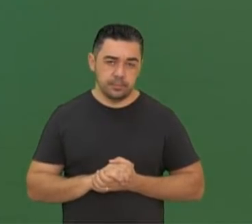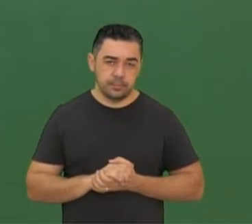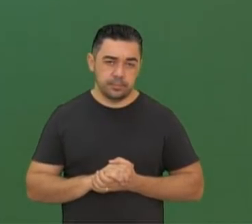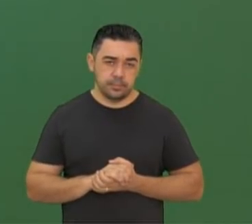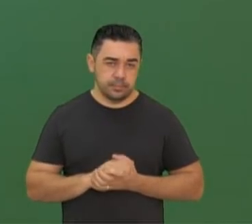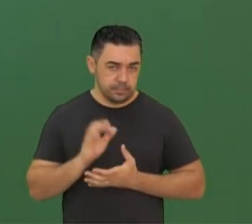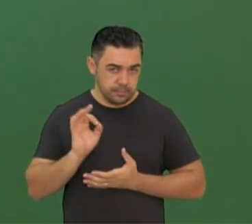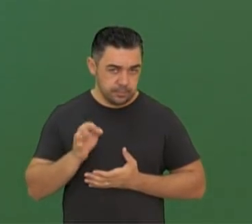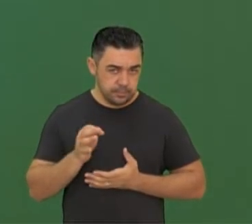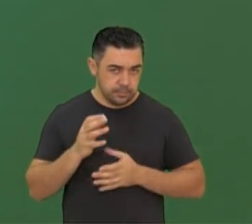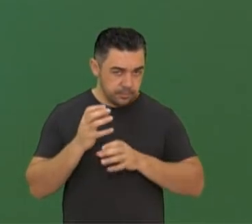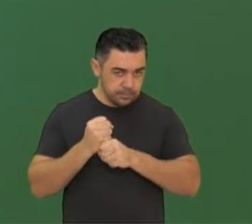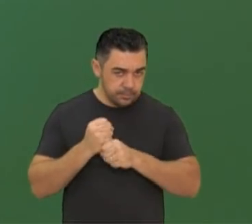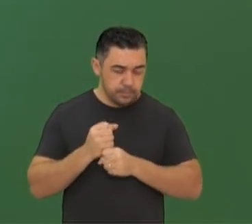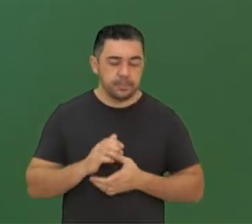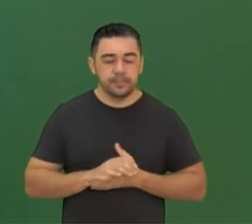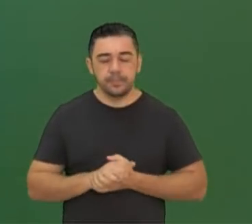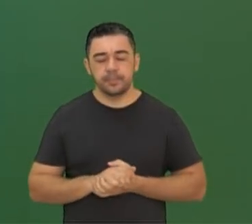Certo?